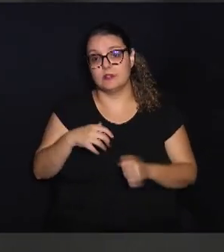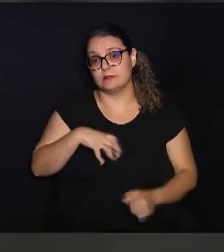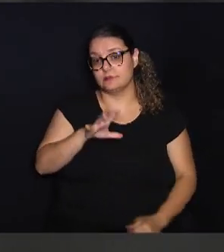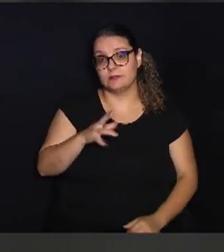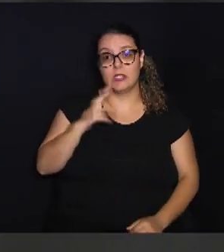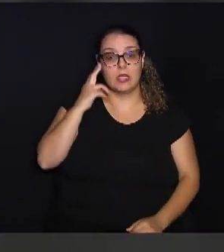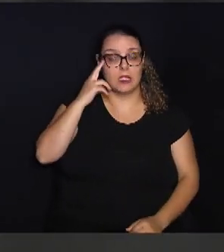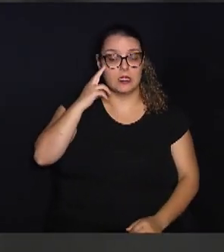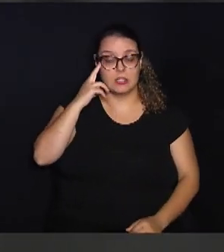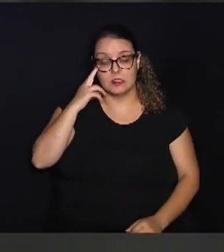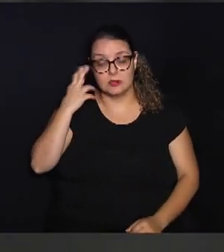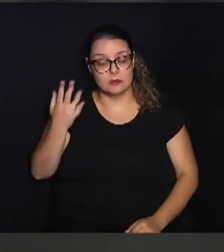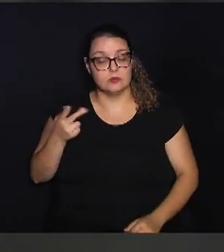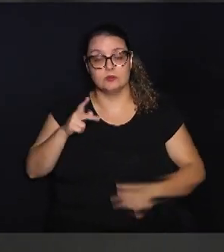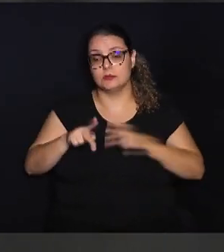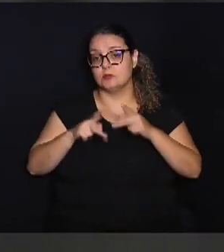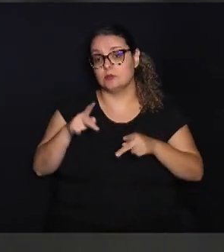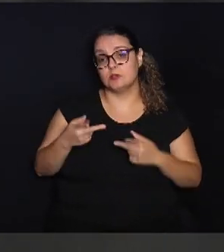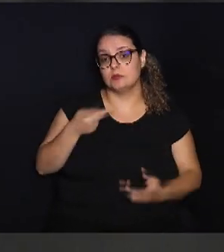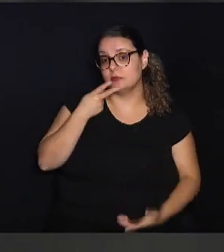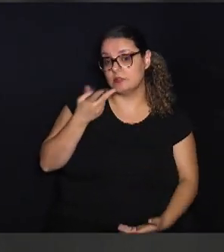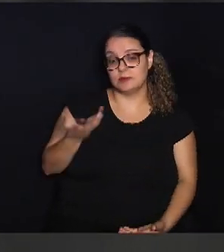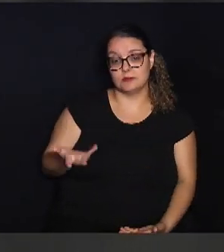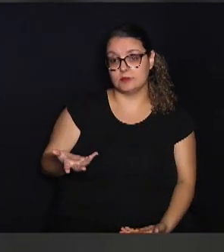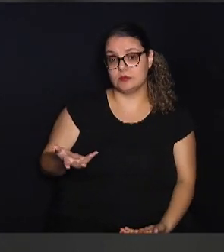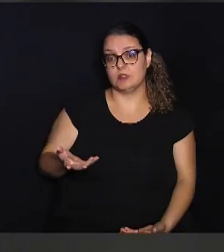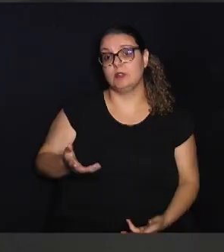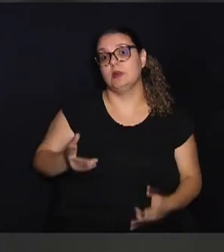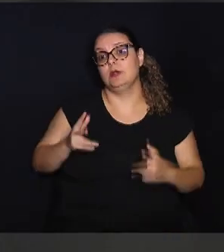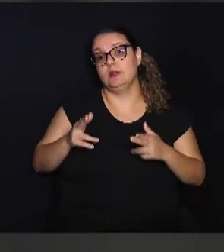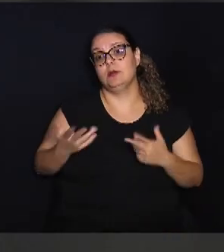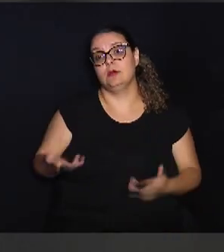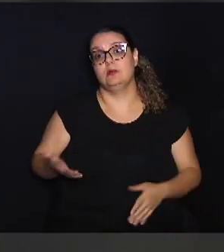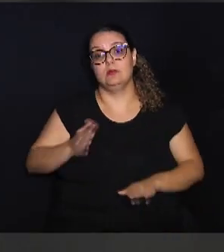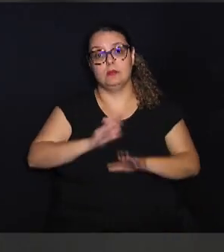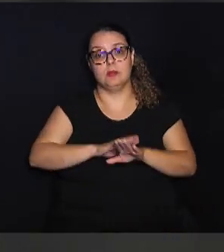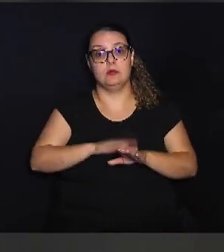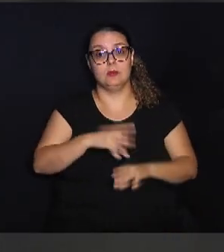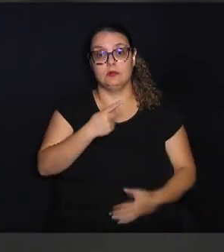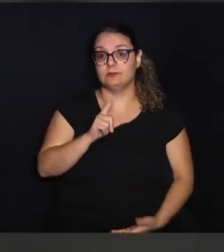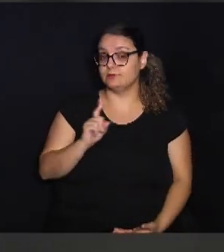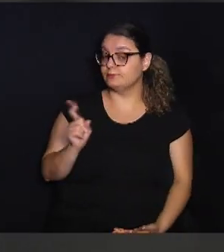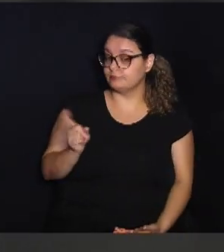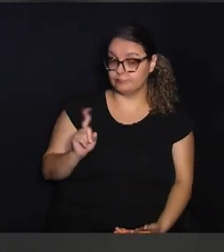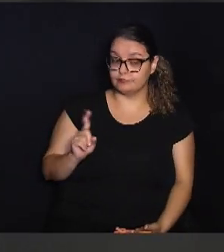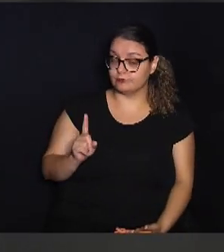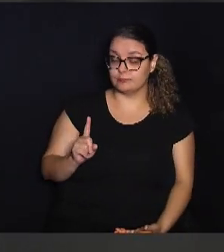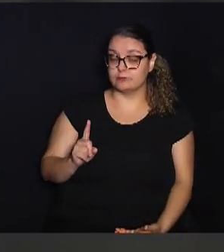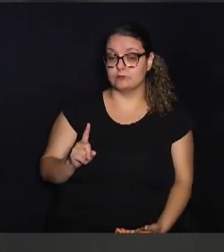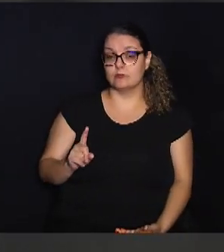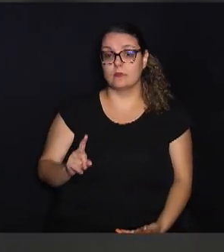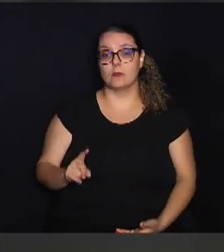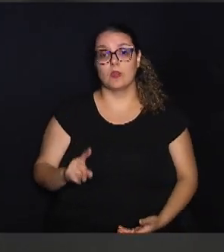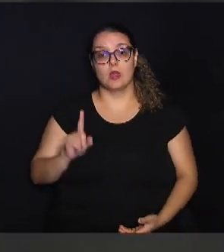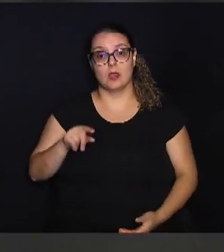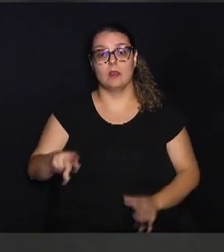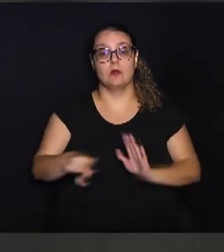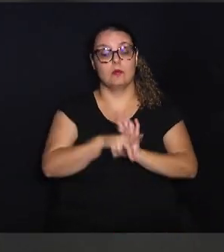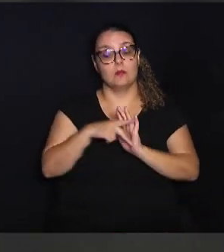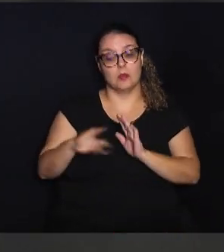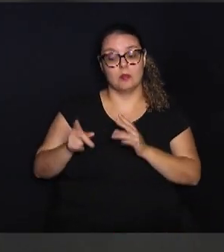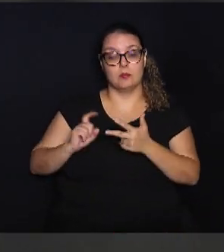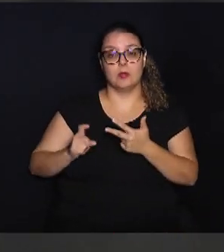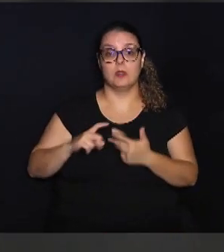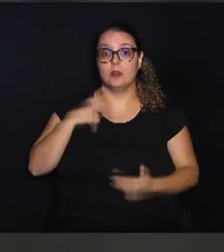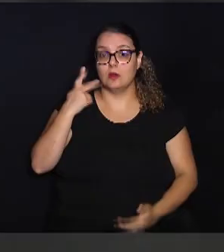iludem, né, a população e colocam isso como se fosse uma atribuição deles, né, sendo que não é. Então o vereador